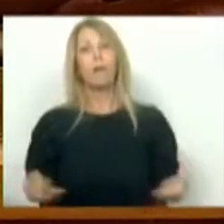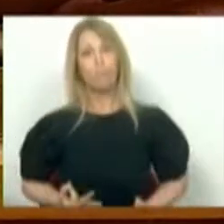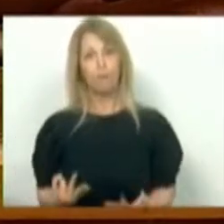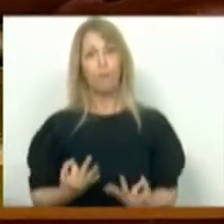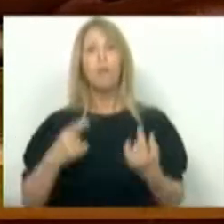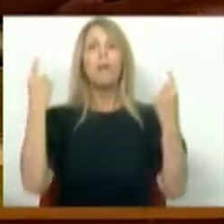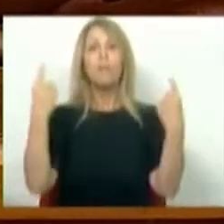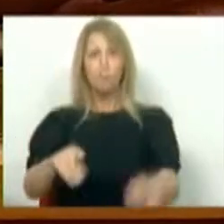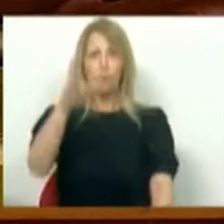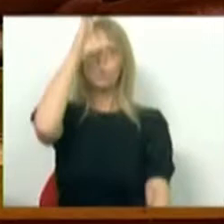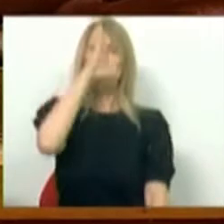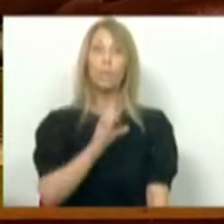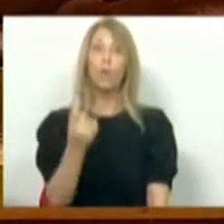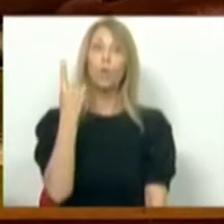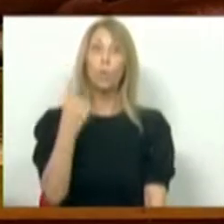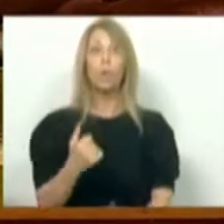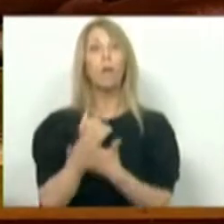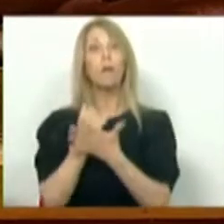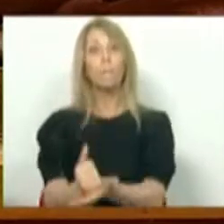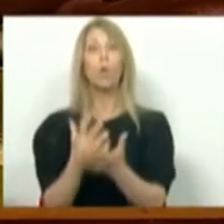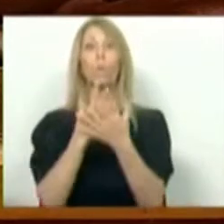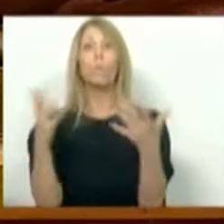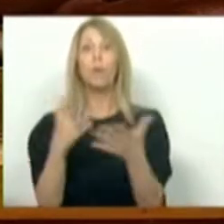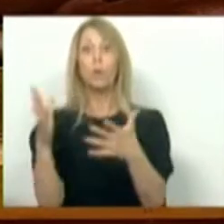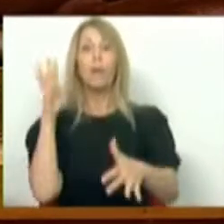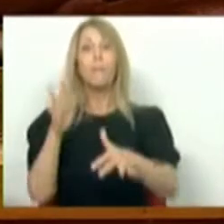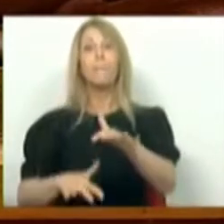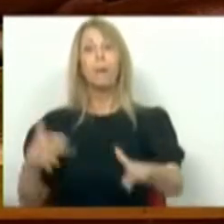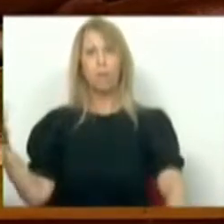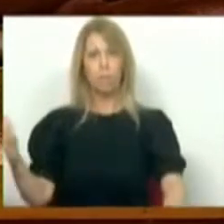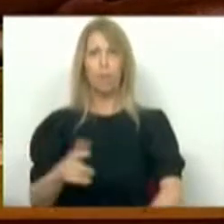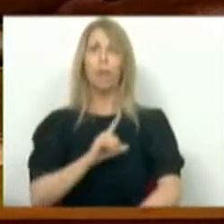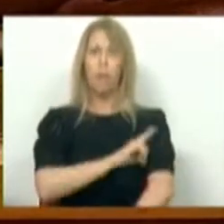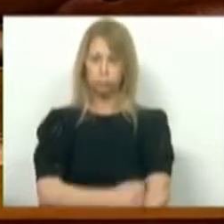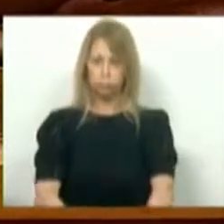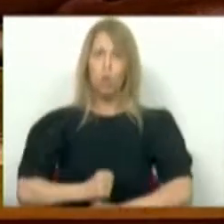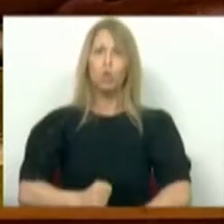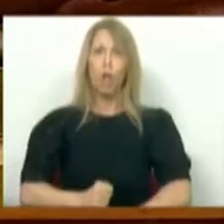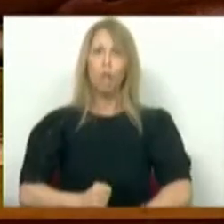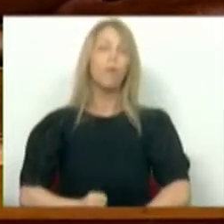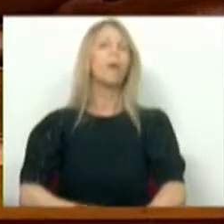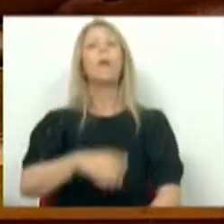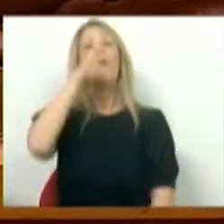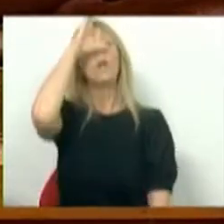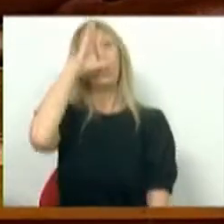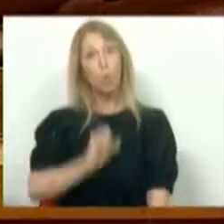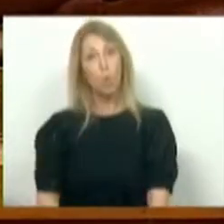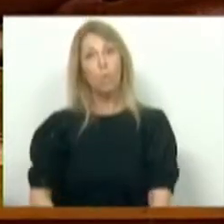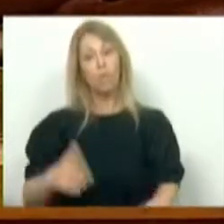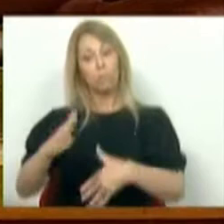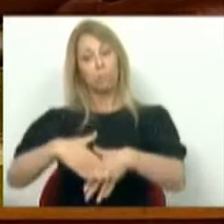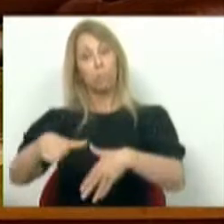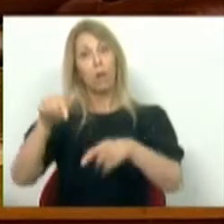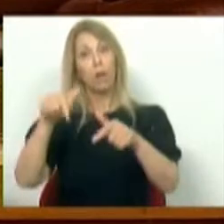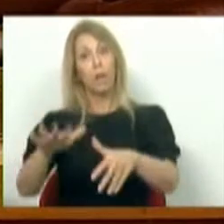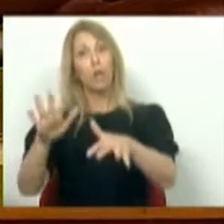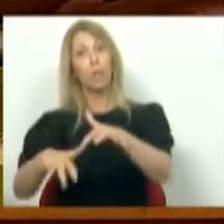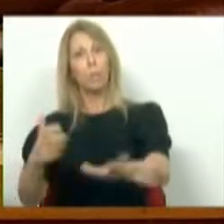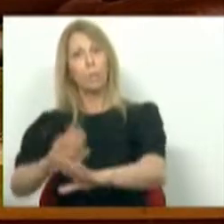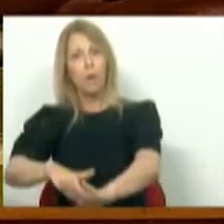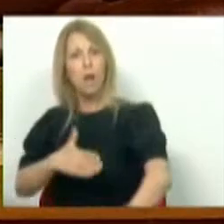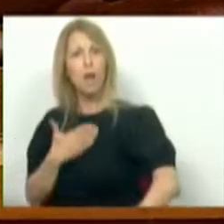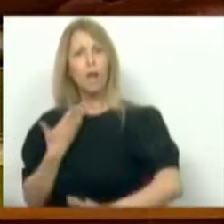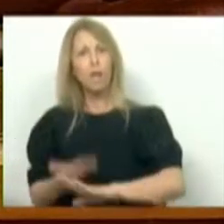um Governo com o apoio de uma maioria parlamentar sólida. E o Governo sai deste Parlamento,